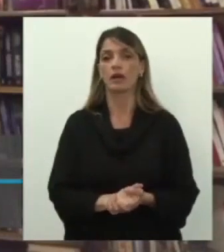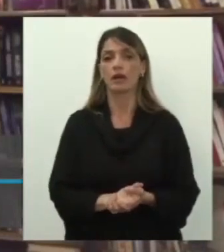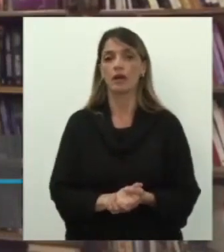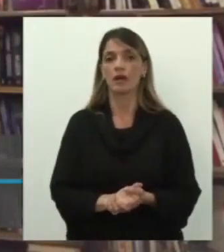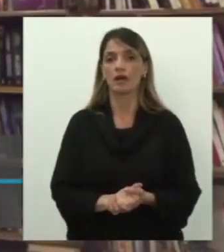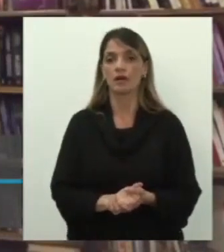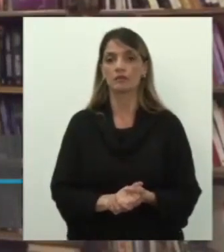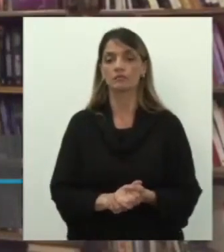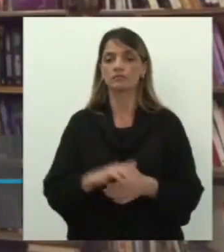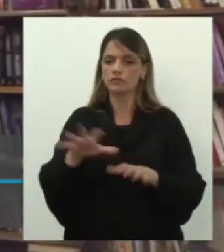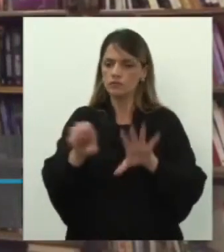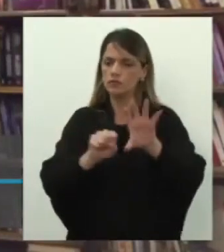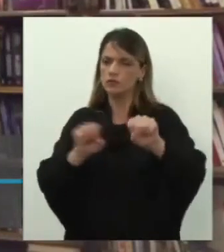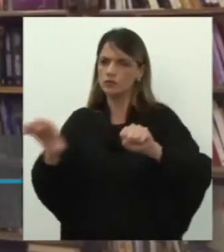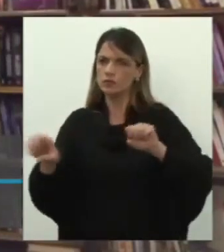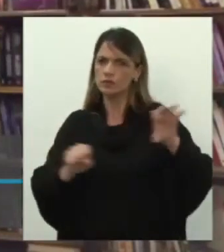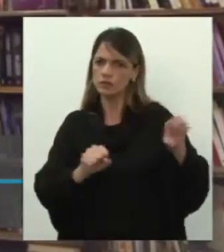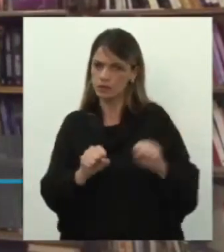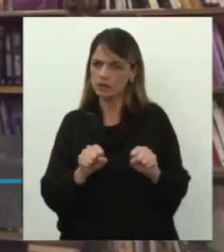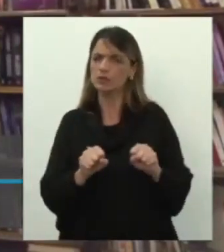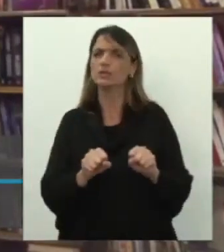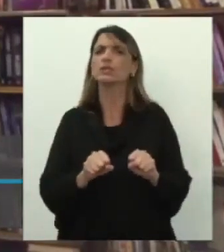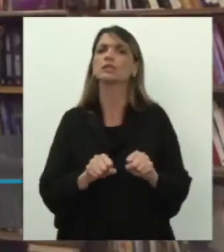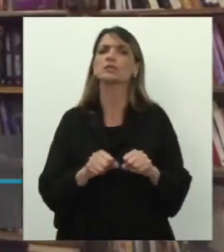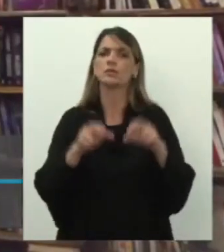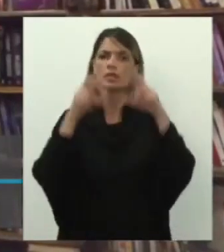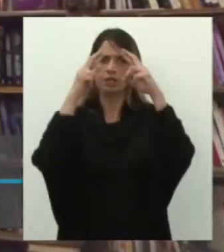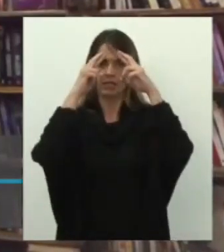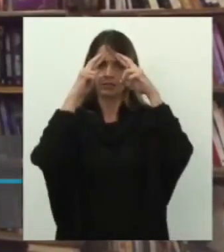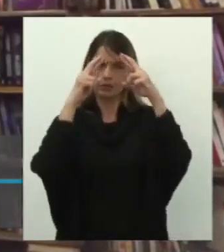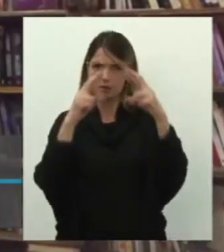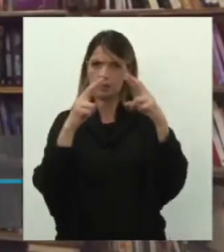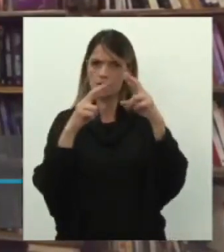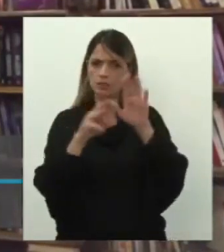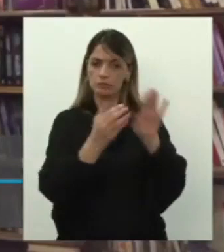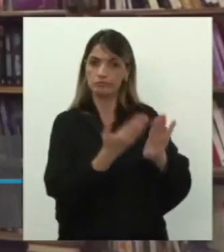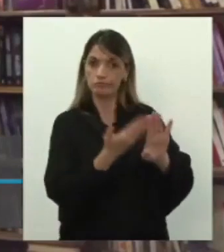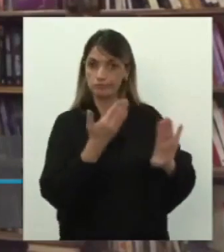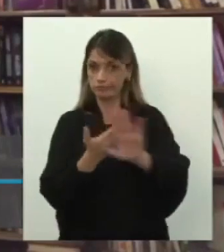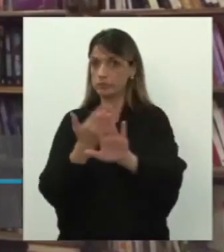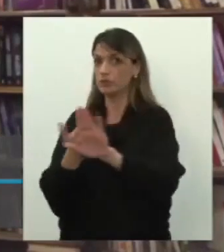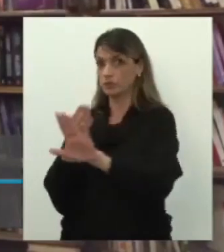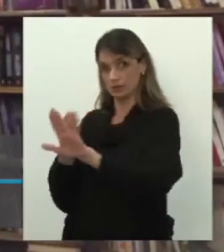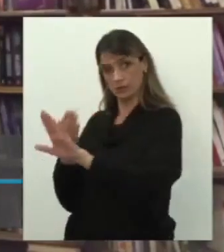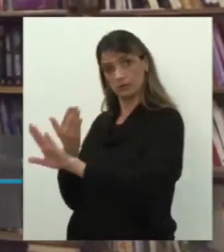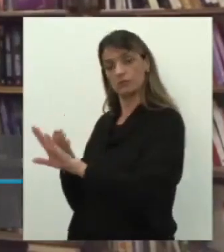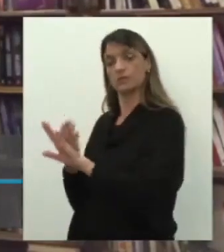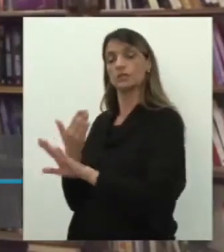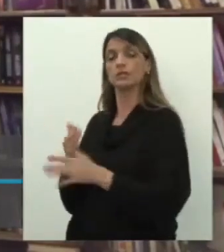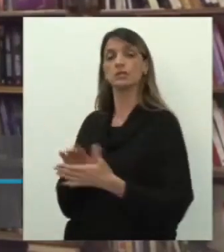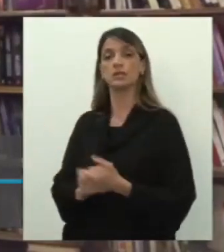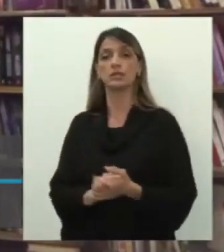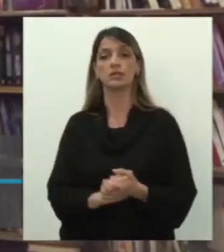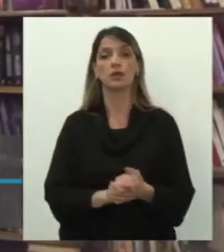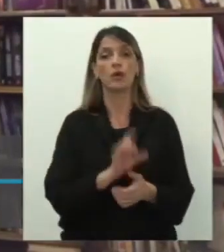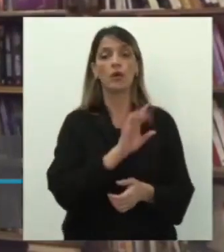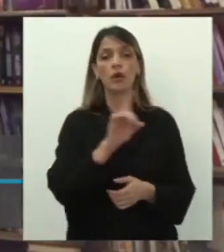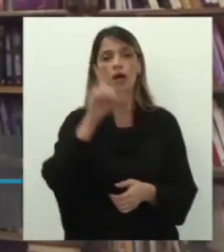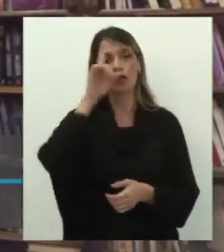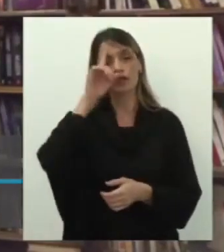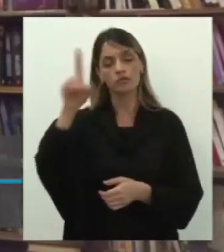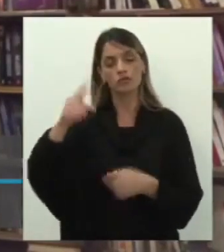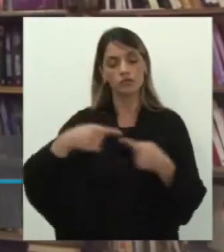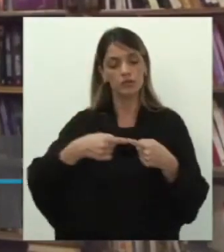o distanciamento, as normas para que isso acontecesse. Então, cada dia da semana, uma